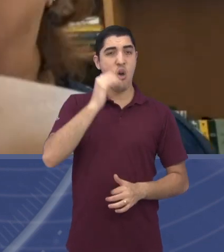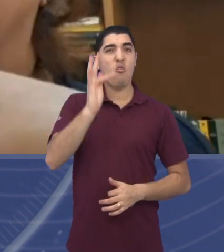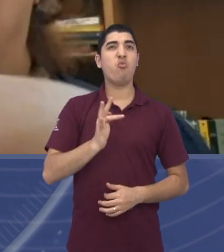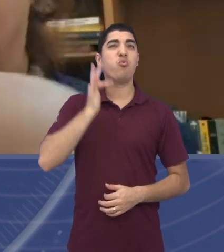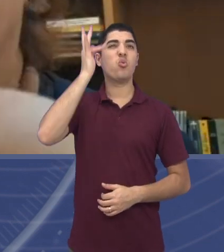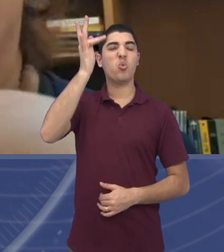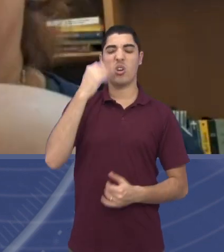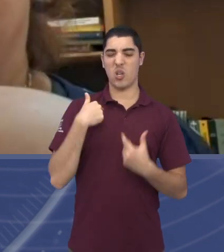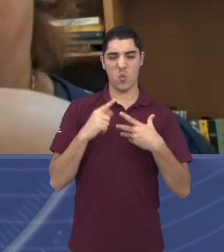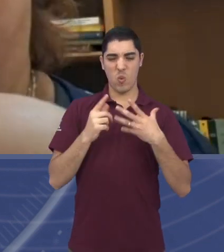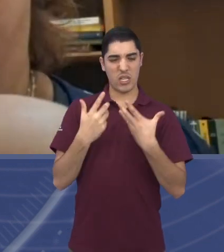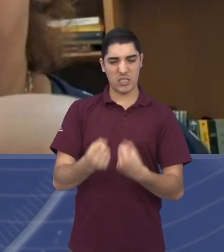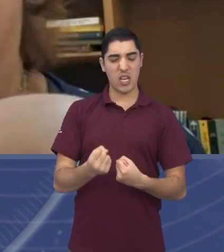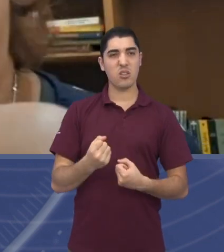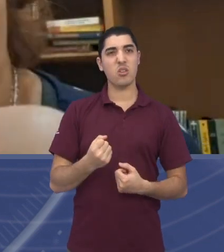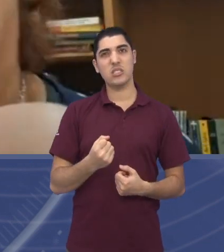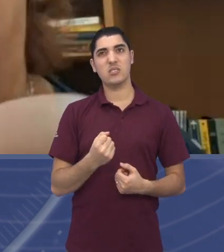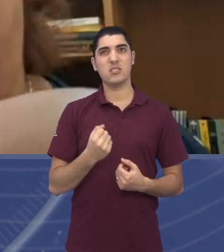seu sonho de